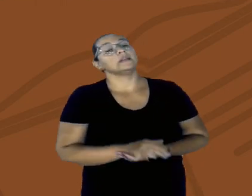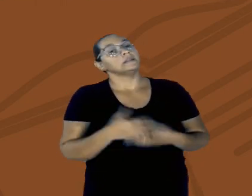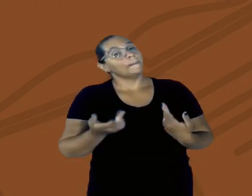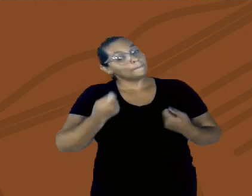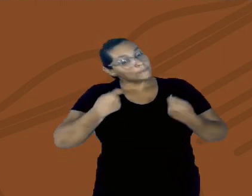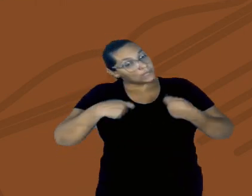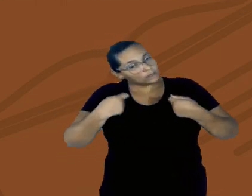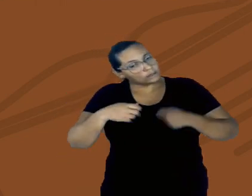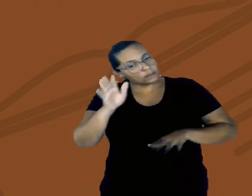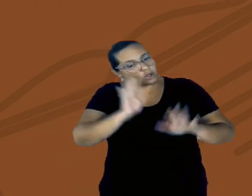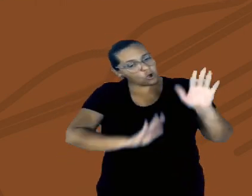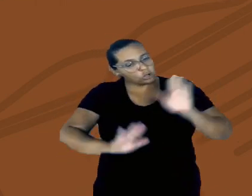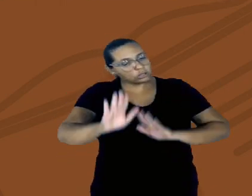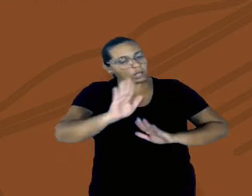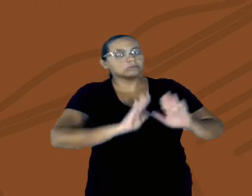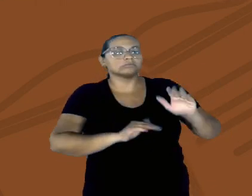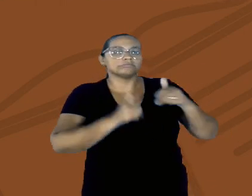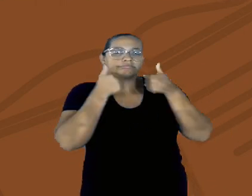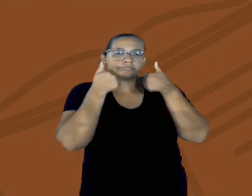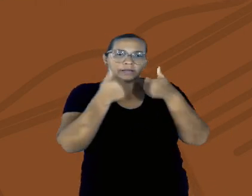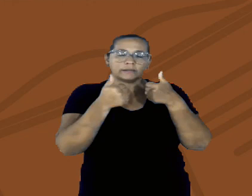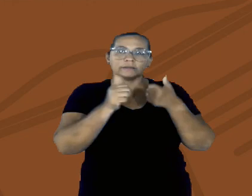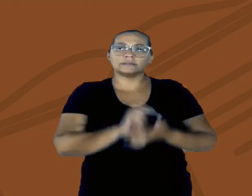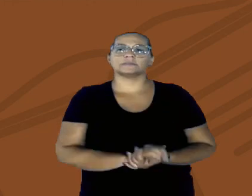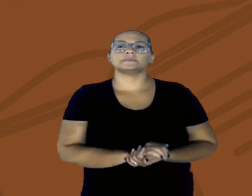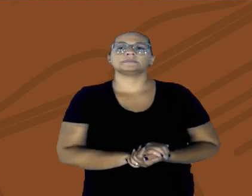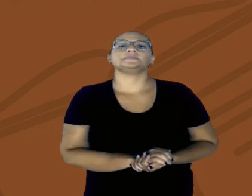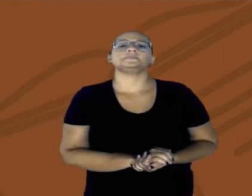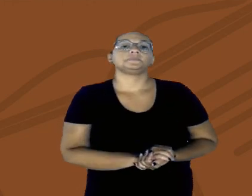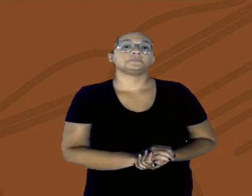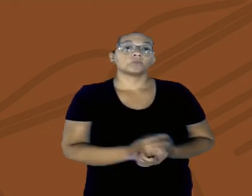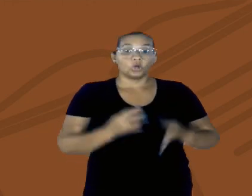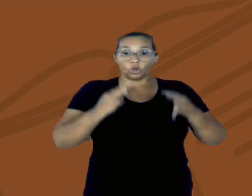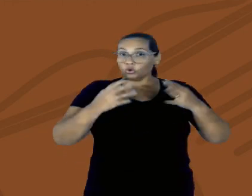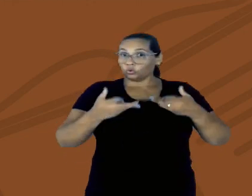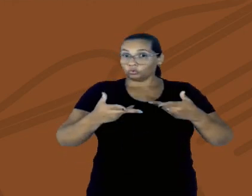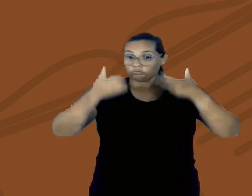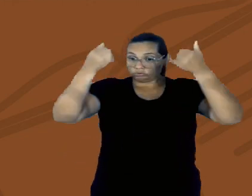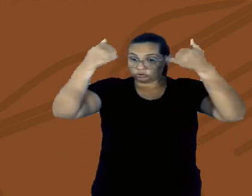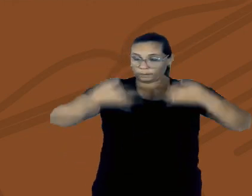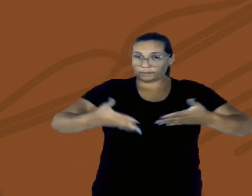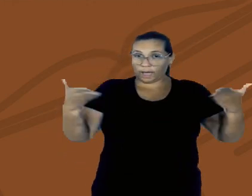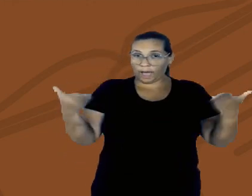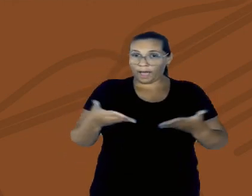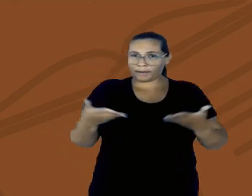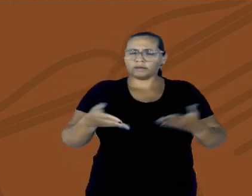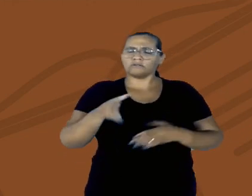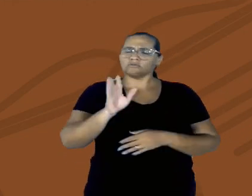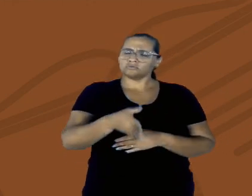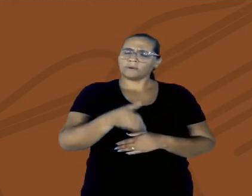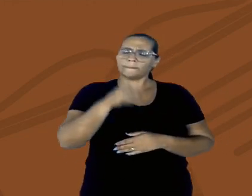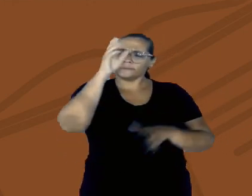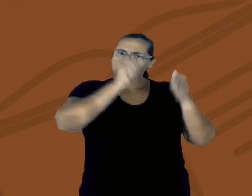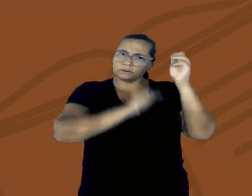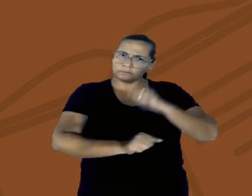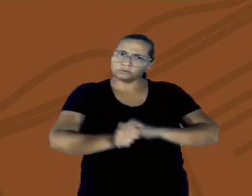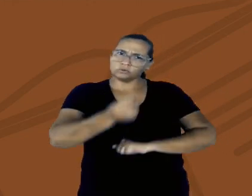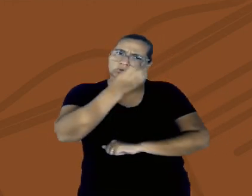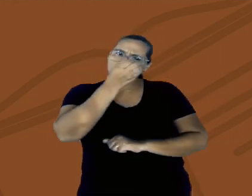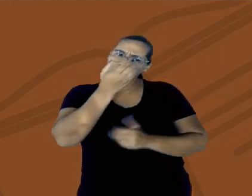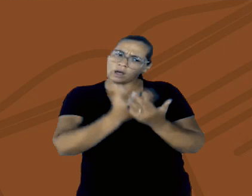correta. Ok? Ok. Isso nós vimos na aula 27. Vimos também na aula 27 o que vem a